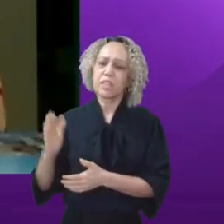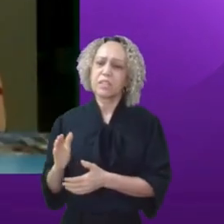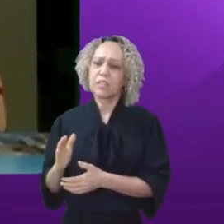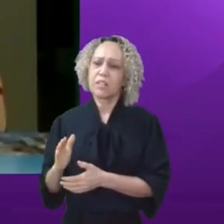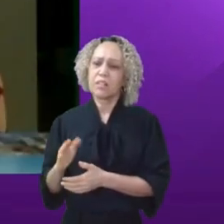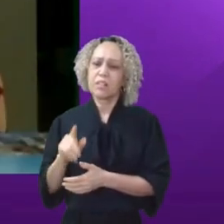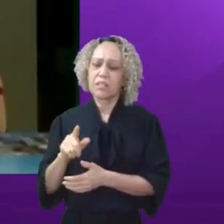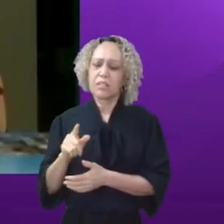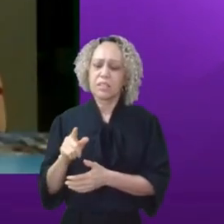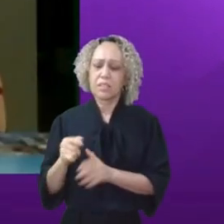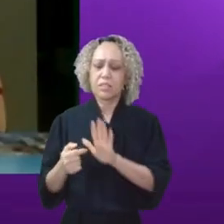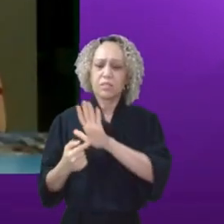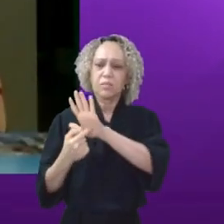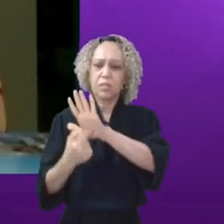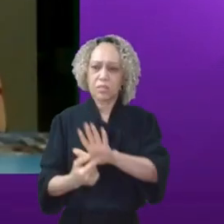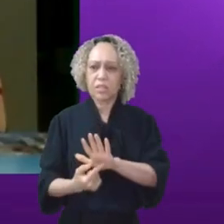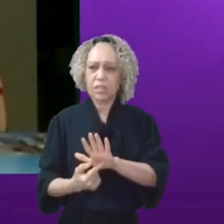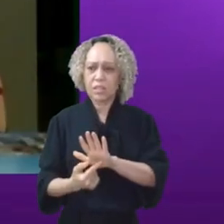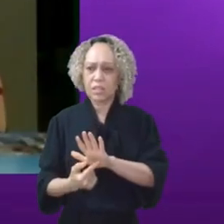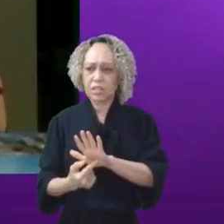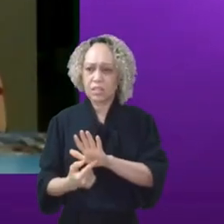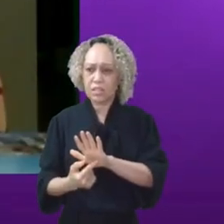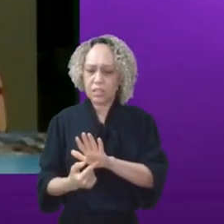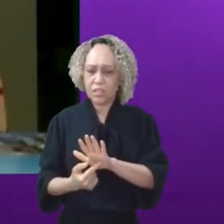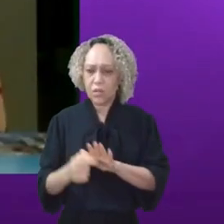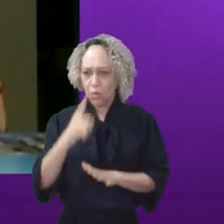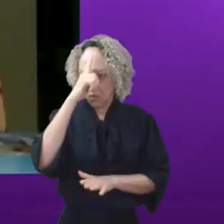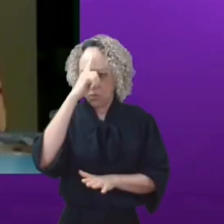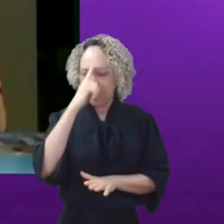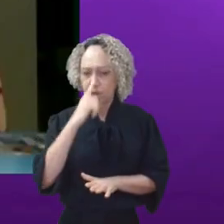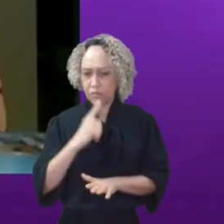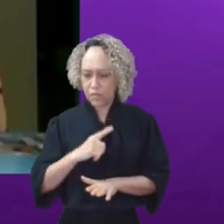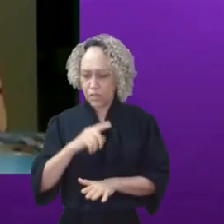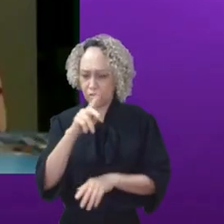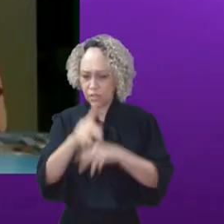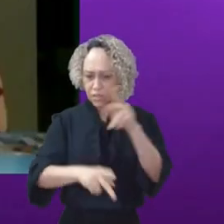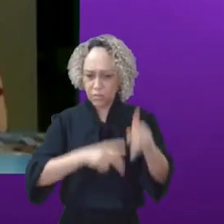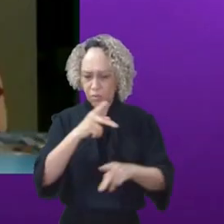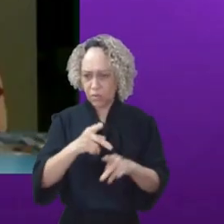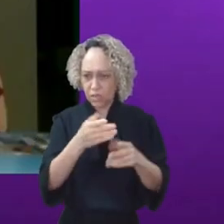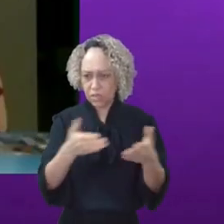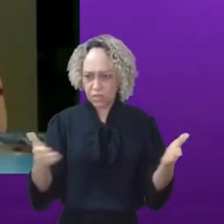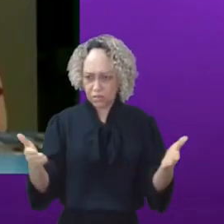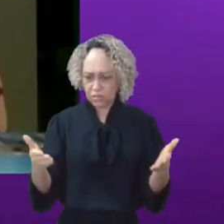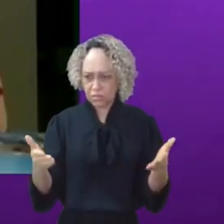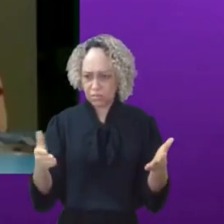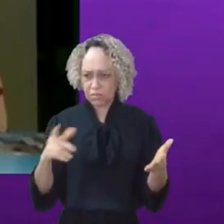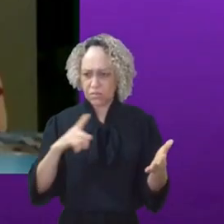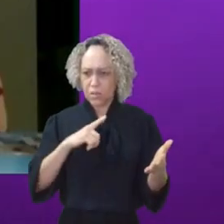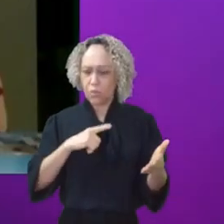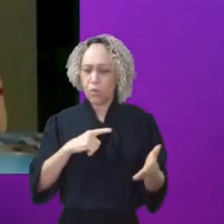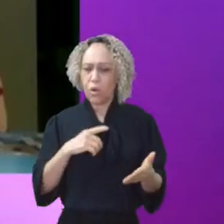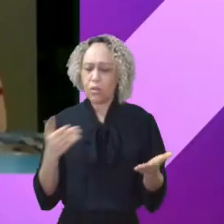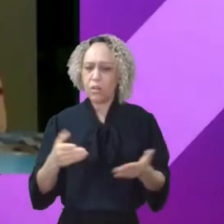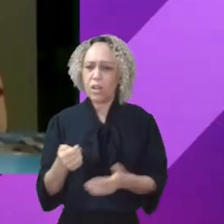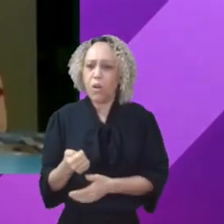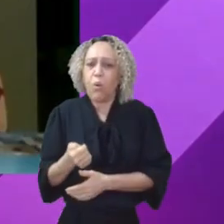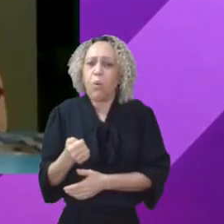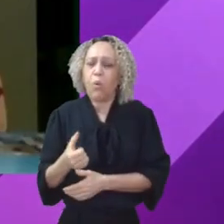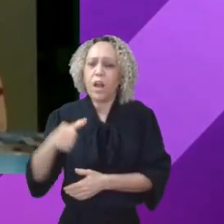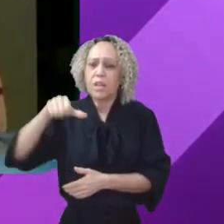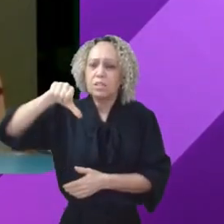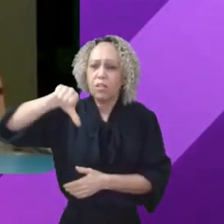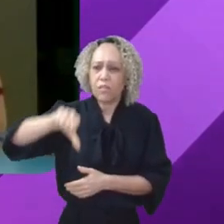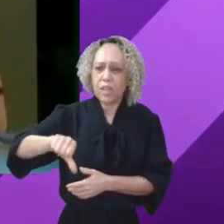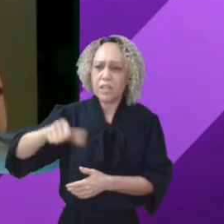ele reflete nele, né, o perfil dessa população. E nós temos hoje quase 96